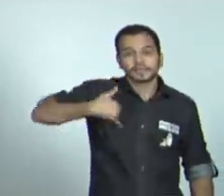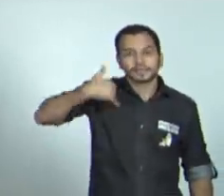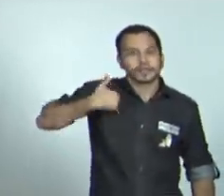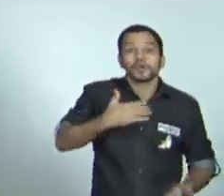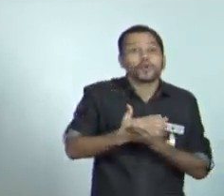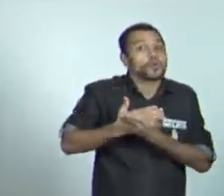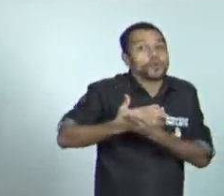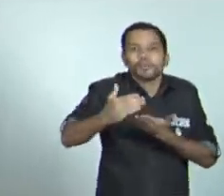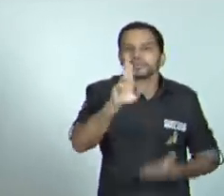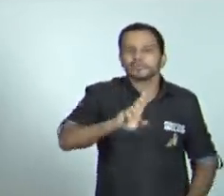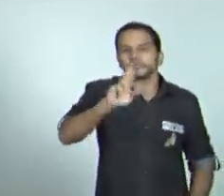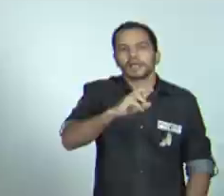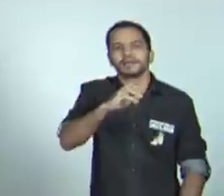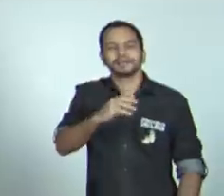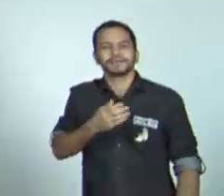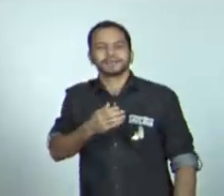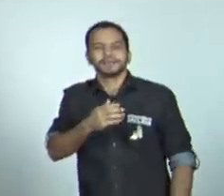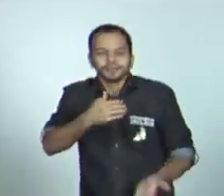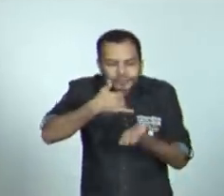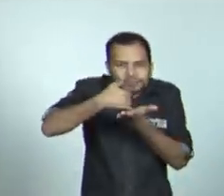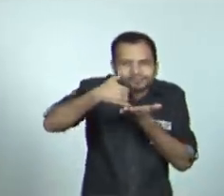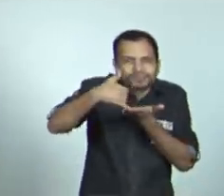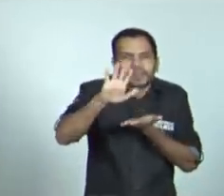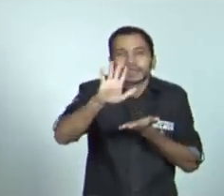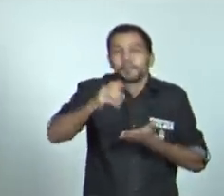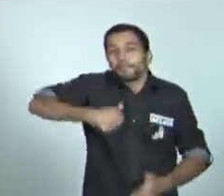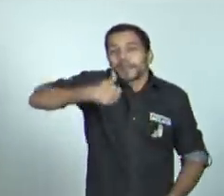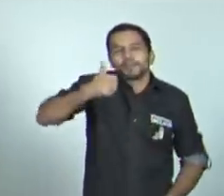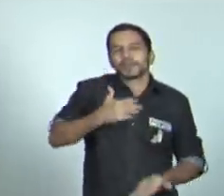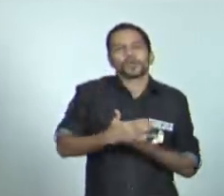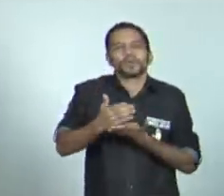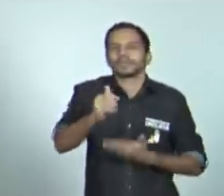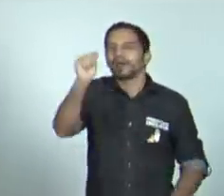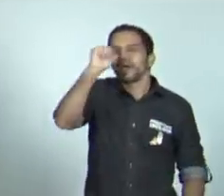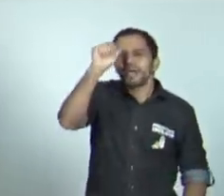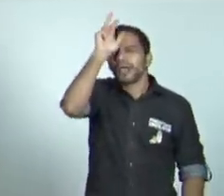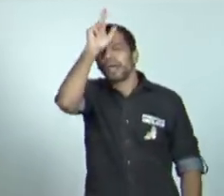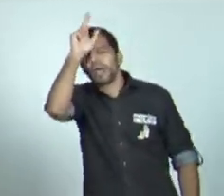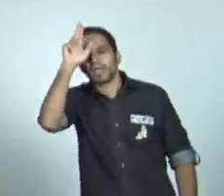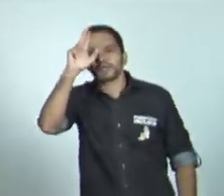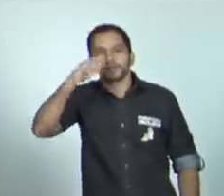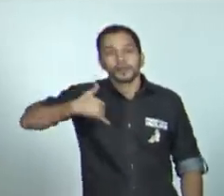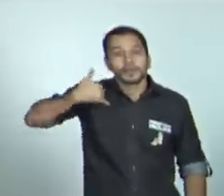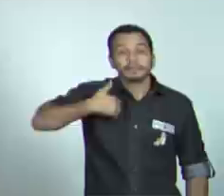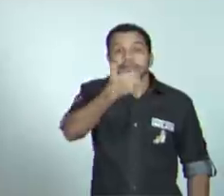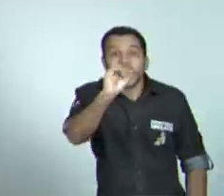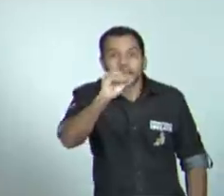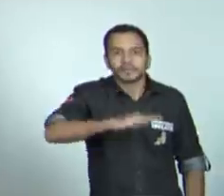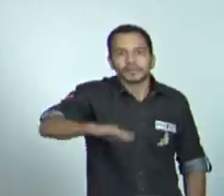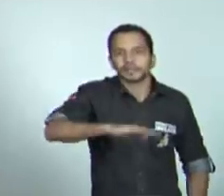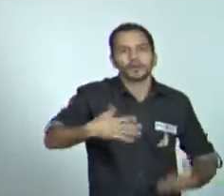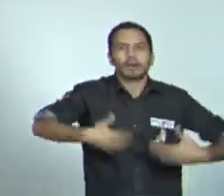eo álcool na maioria das vezes é a porta de entrada para o vício criança de 10 anos a pega a cervejinha aí